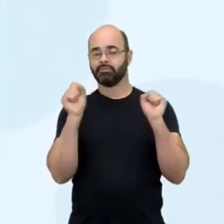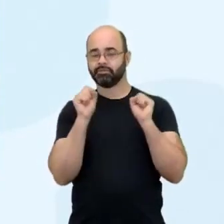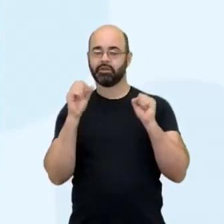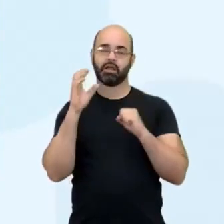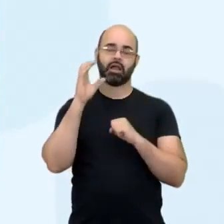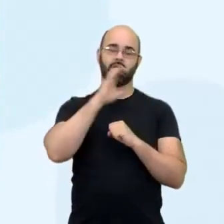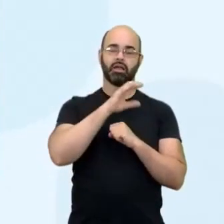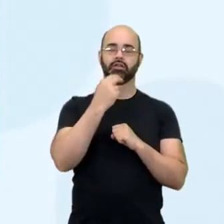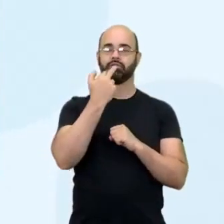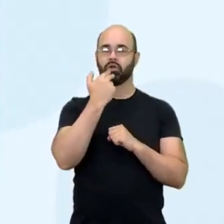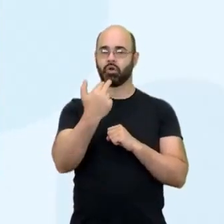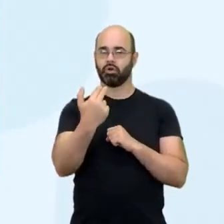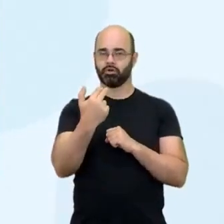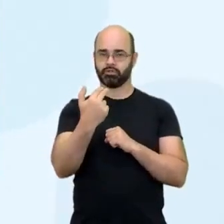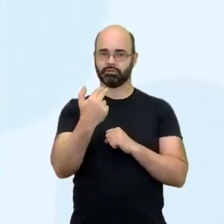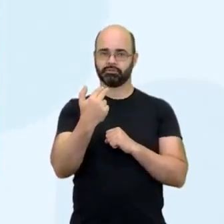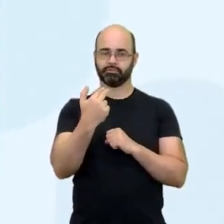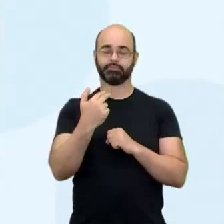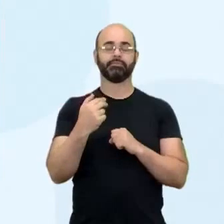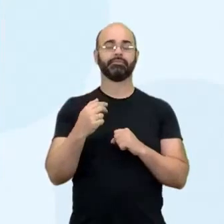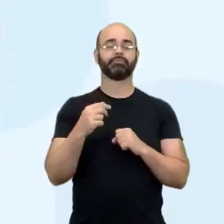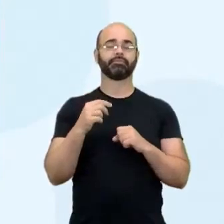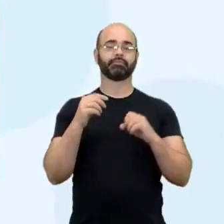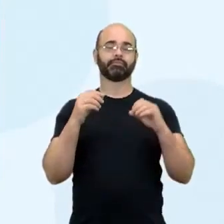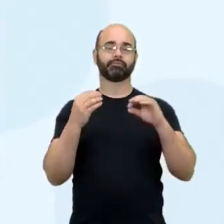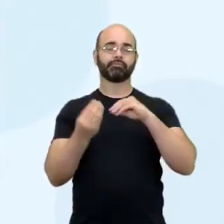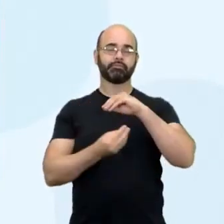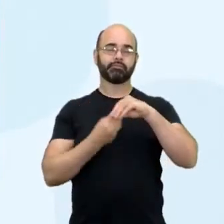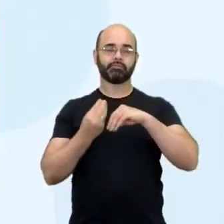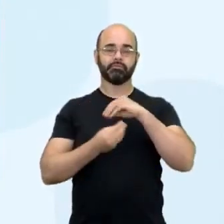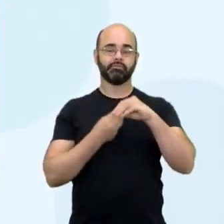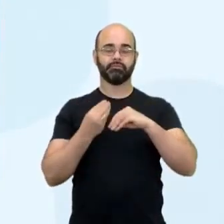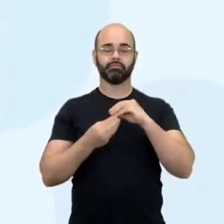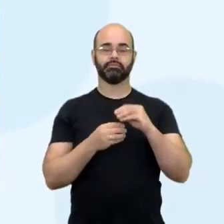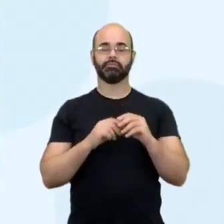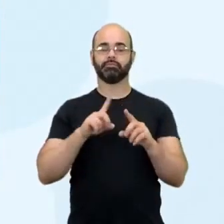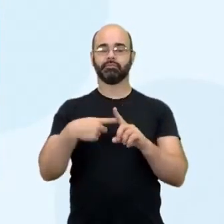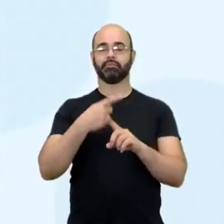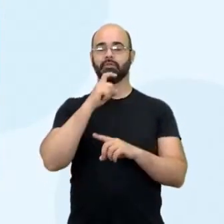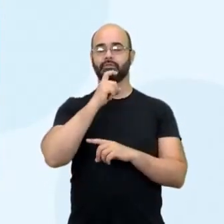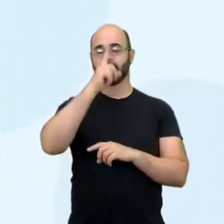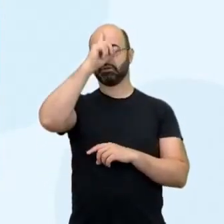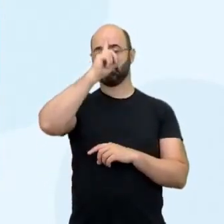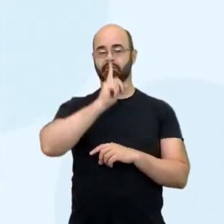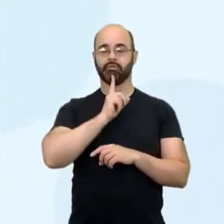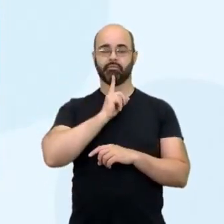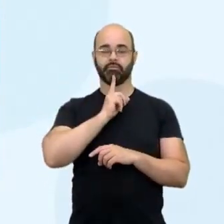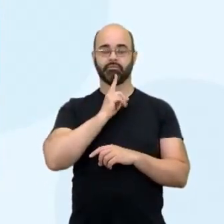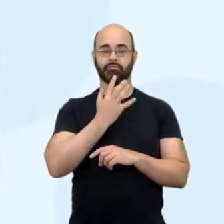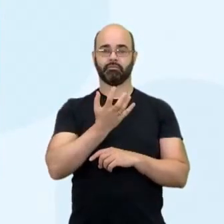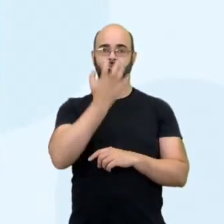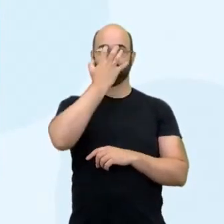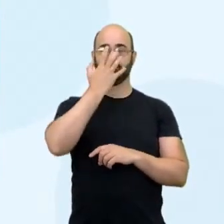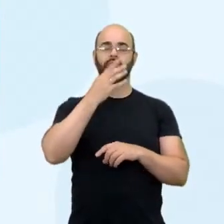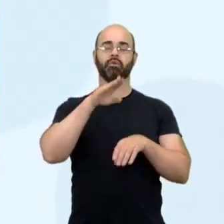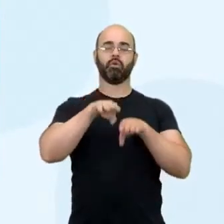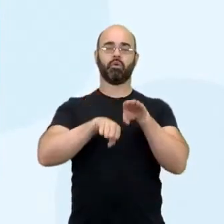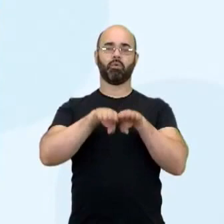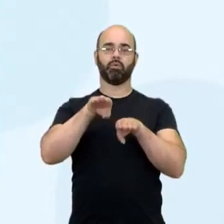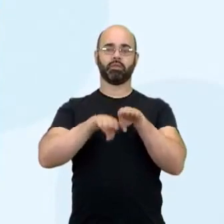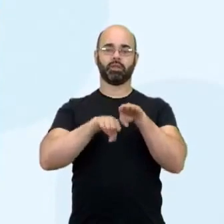a gente tem um momento com cores frias, outras cores quentes, e aí depois a gente tem ali o verde e o amarelo dando um Isso, contraste, né?